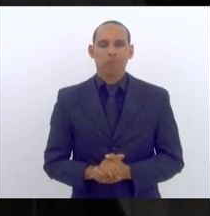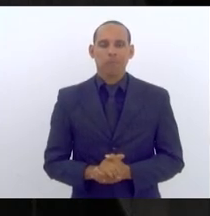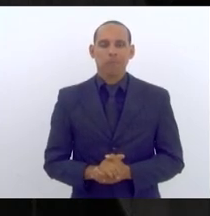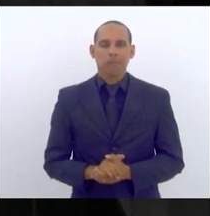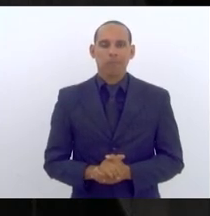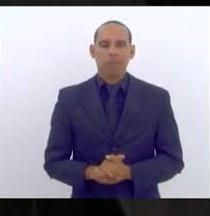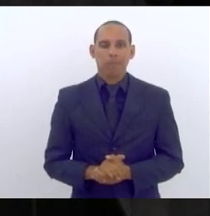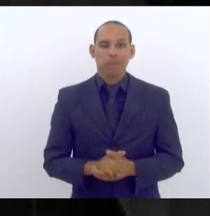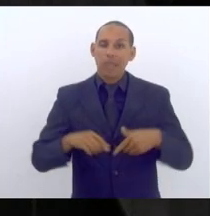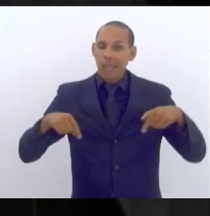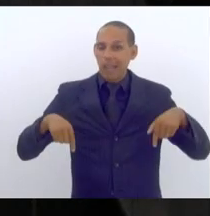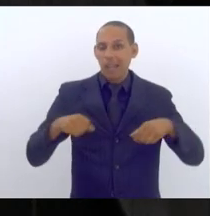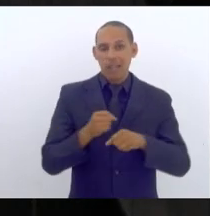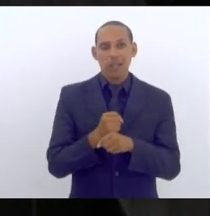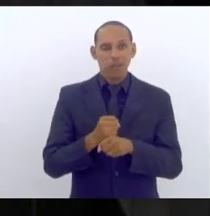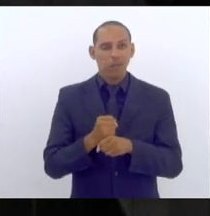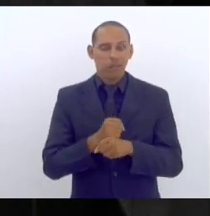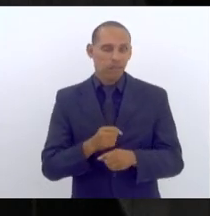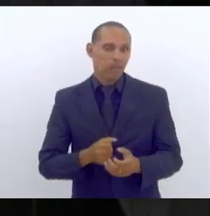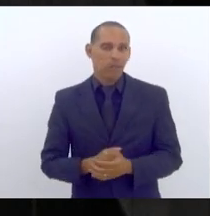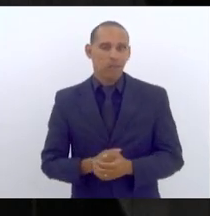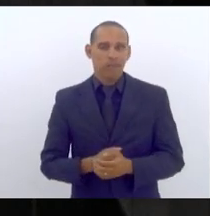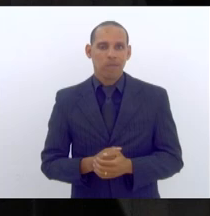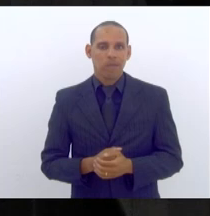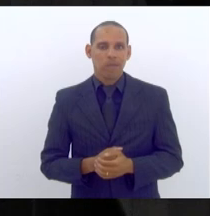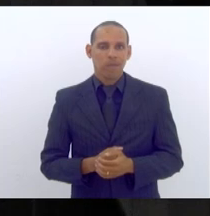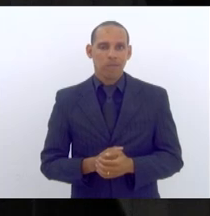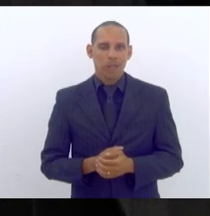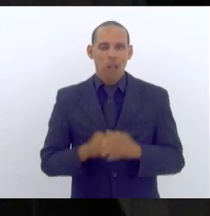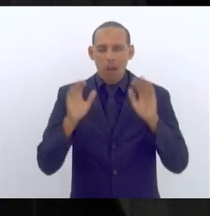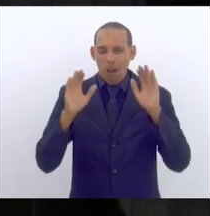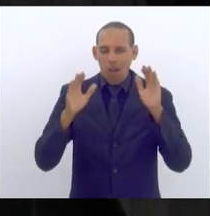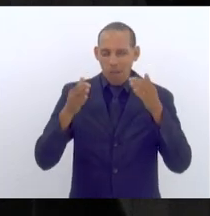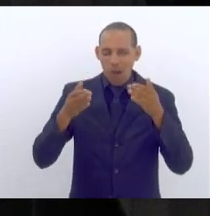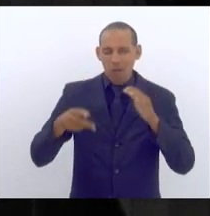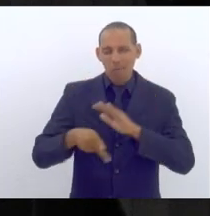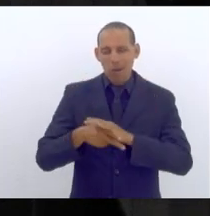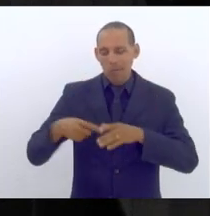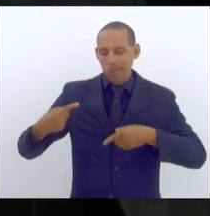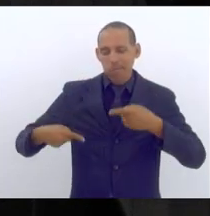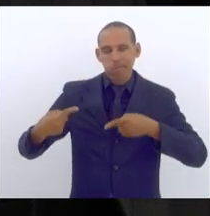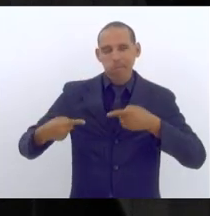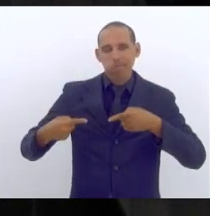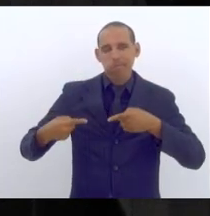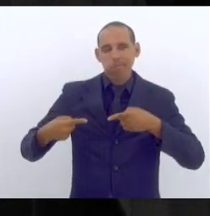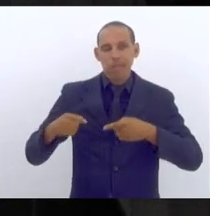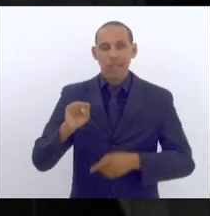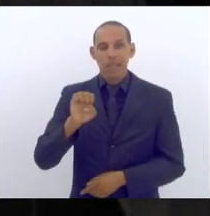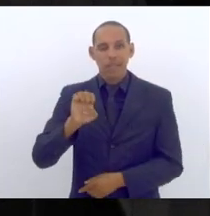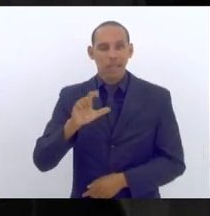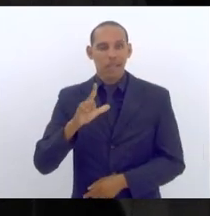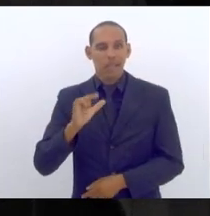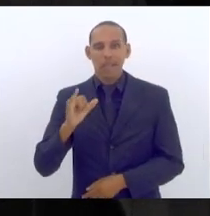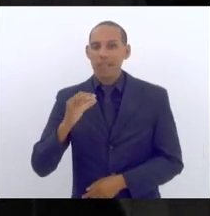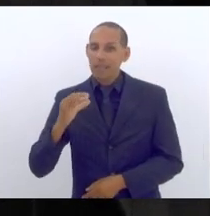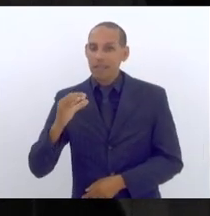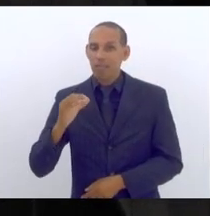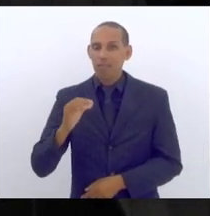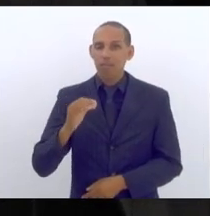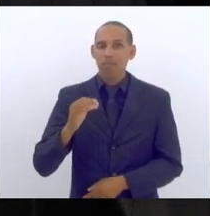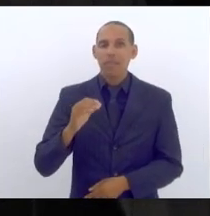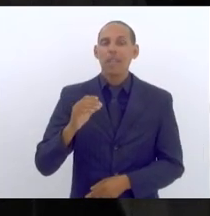este ano e o alvo da grande discussão A taxa SELIC é